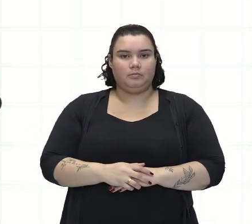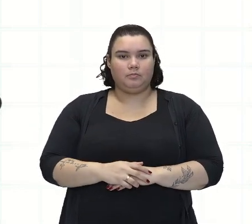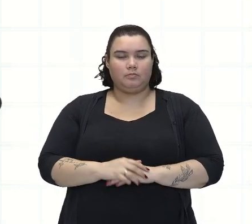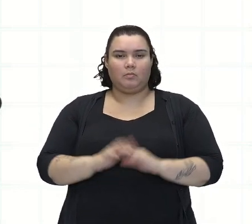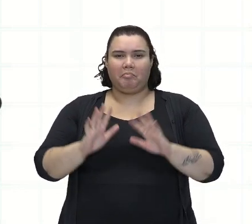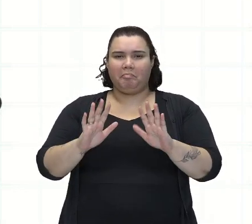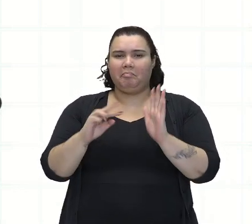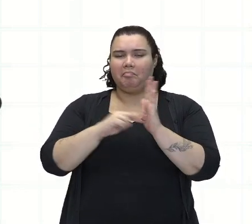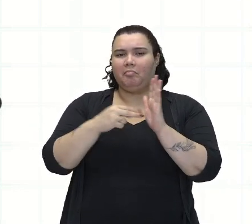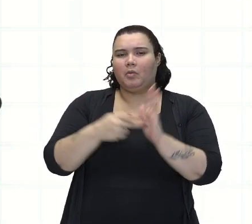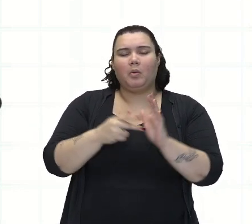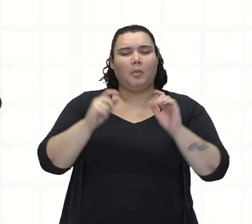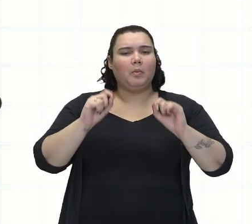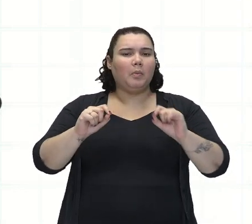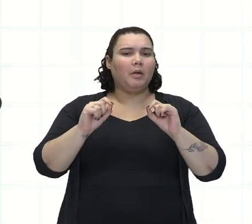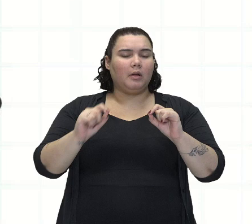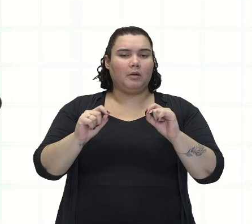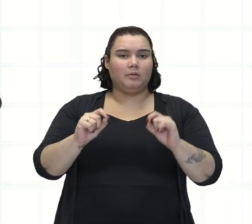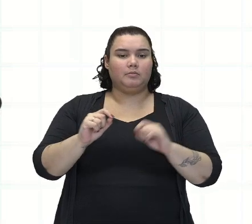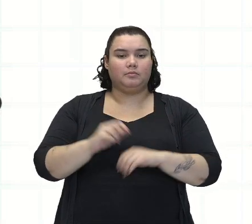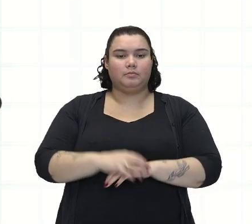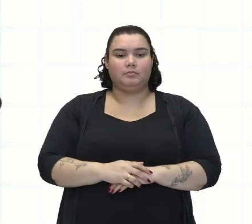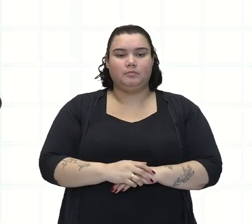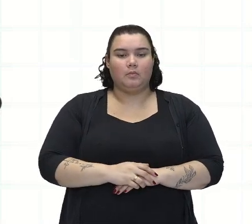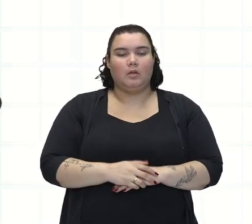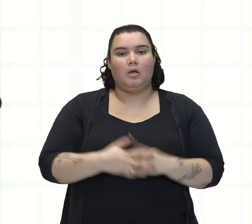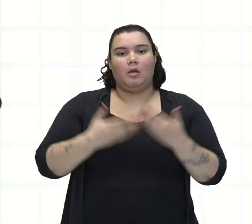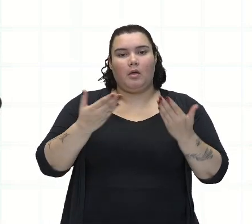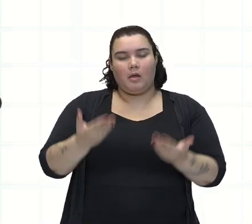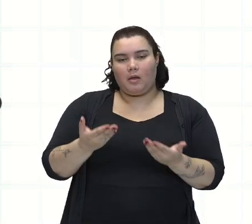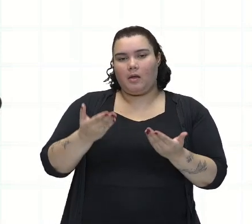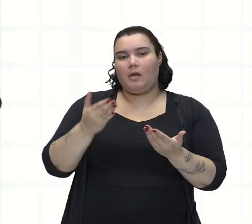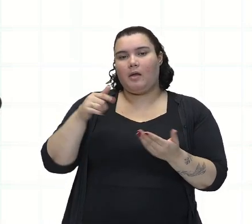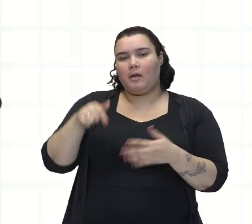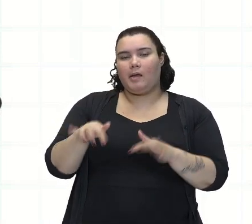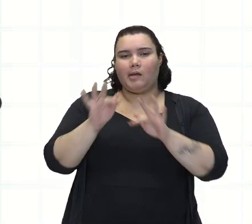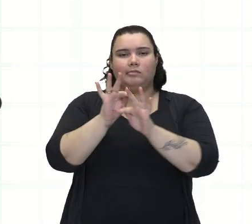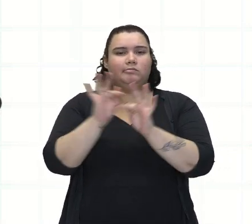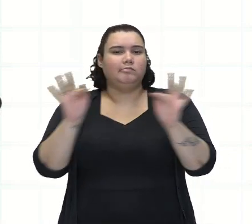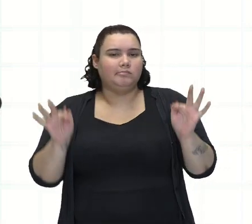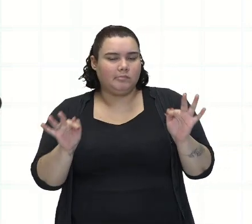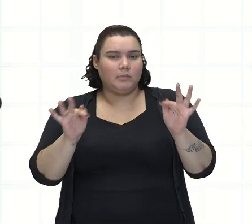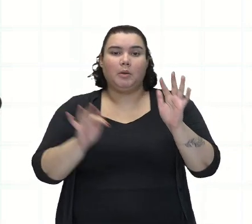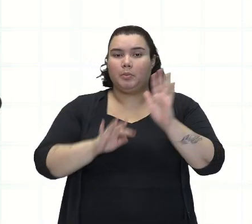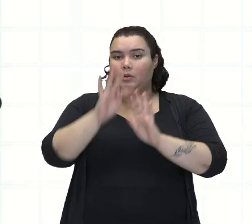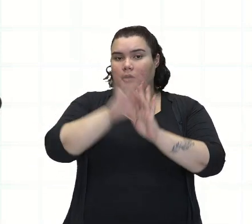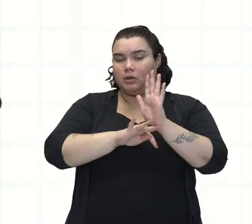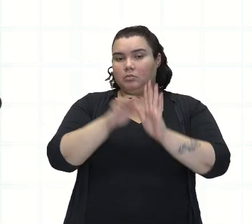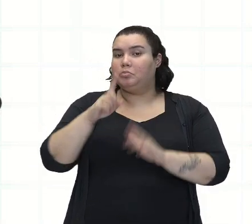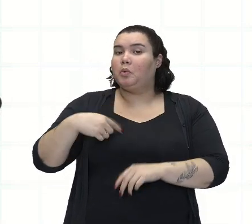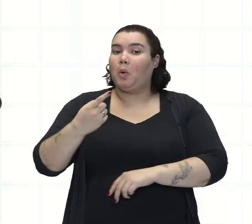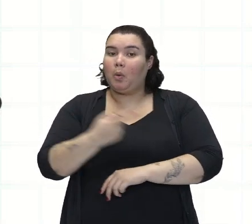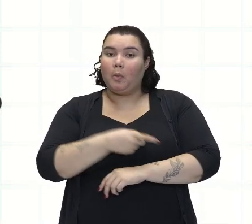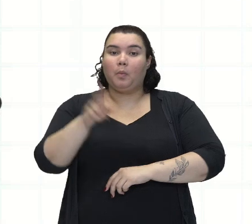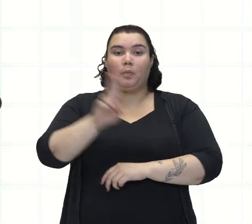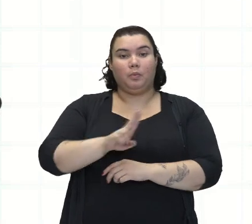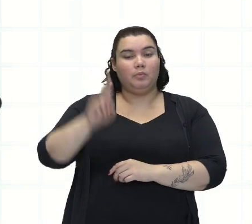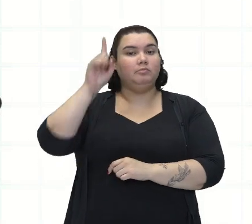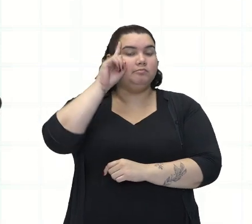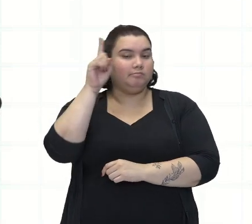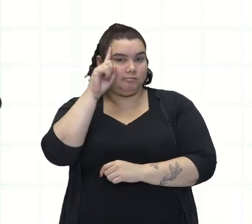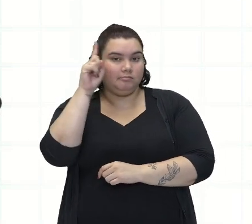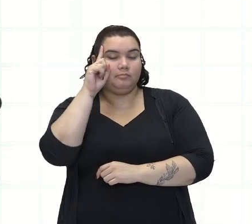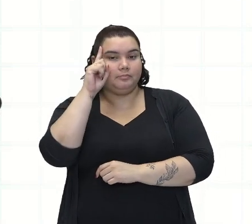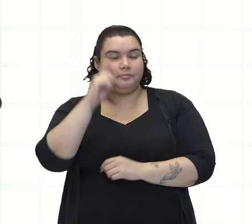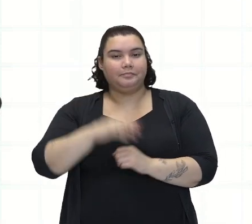quer dizer isso? Gente, esse aqui é bem mais simples. Ele está no nosso cotidiano. Por exemplo,